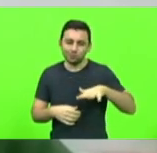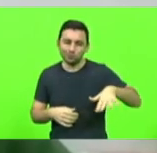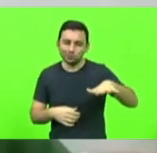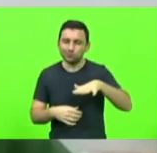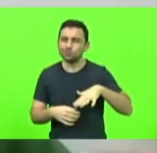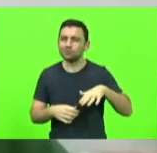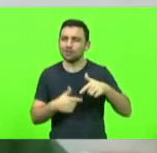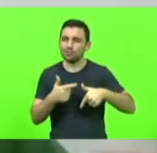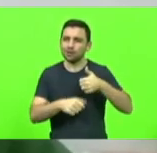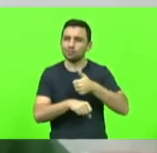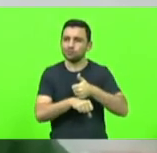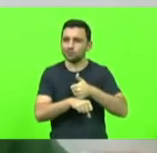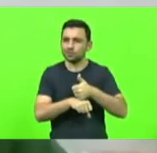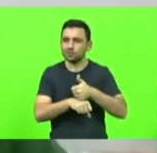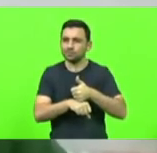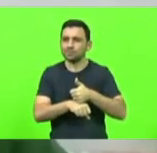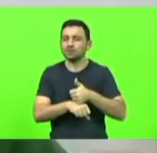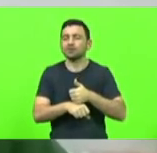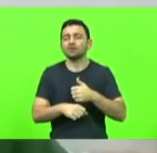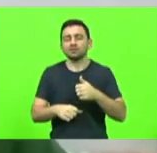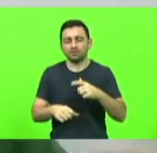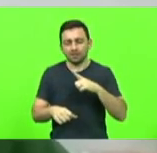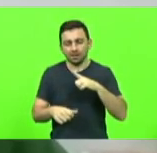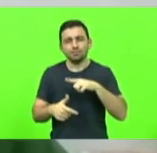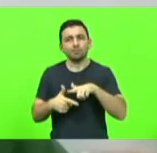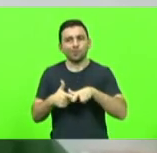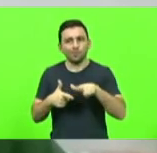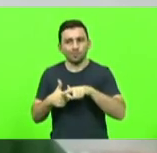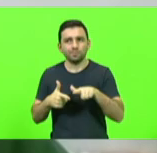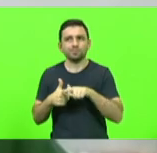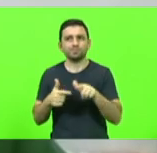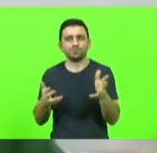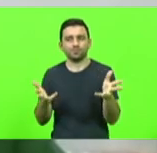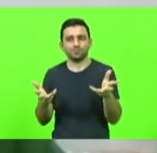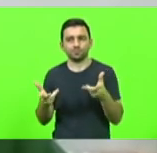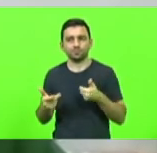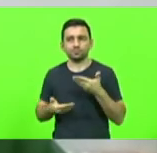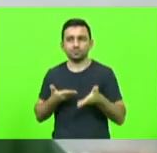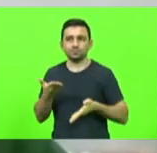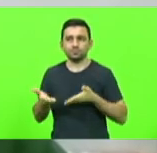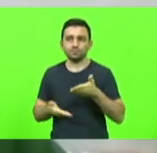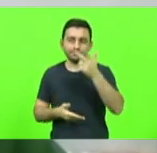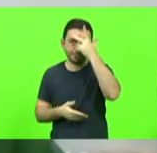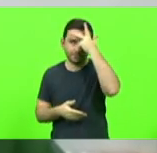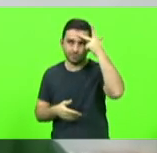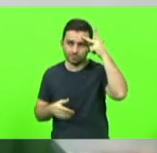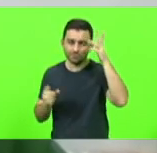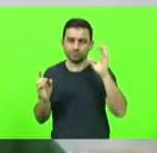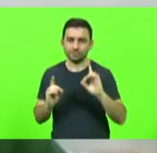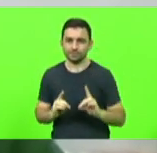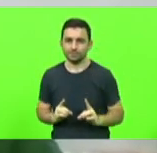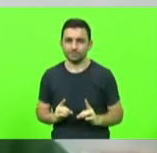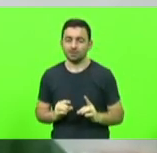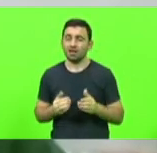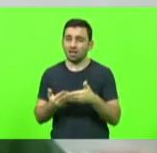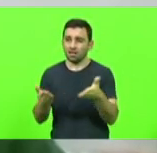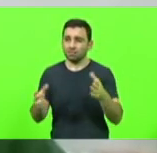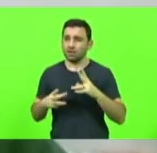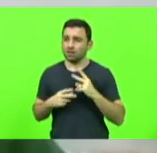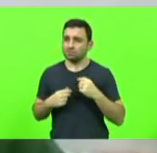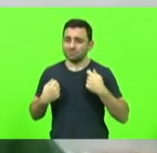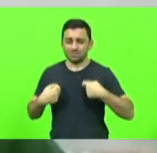interfere diretamente na qualidade do atendimento prestado às pessoas com deficiência, que merecem o